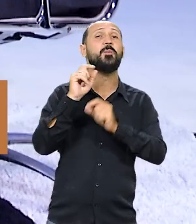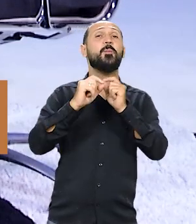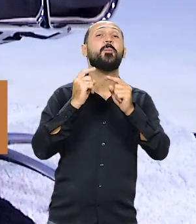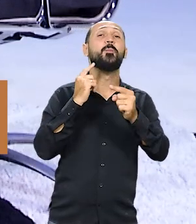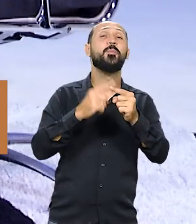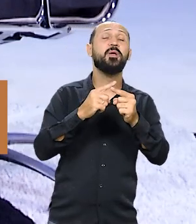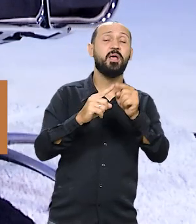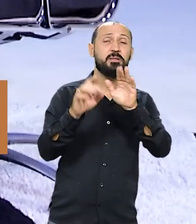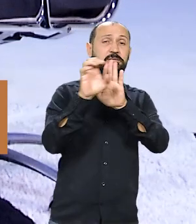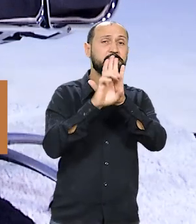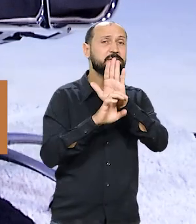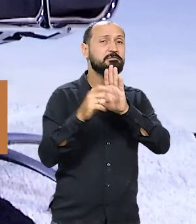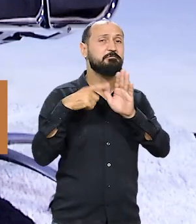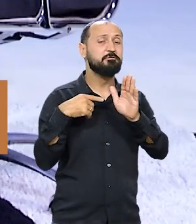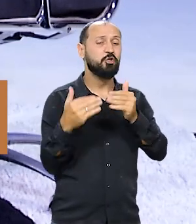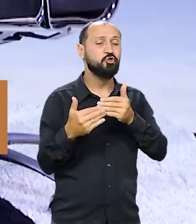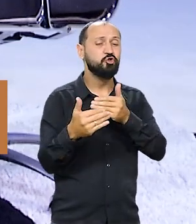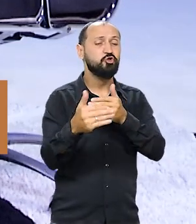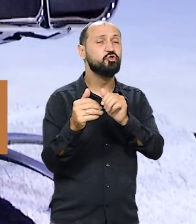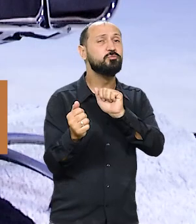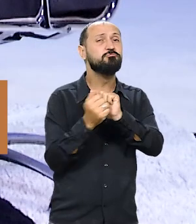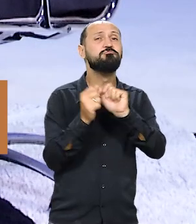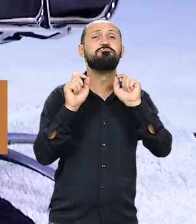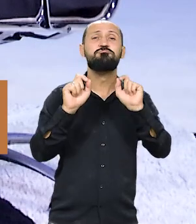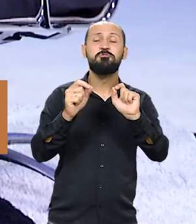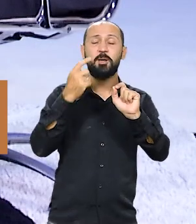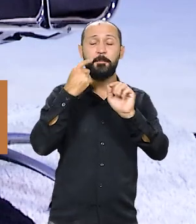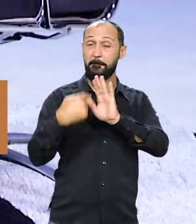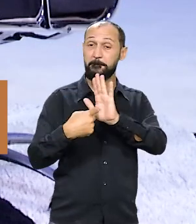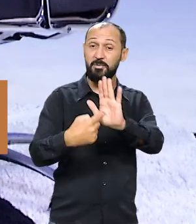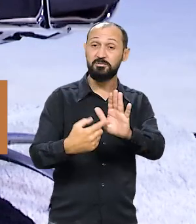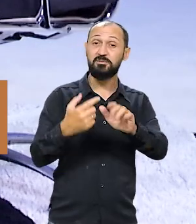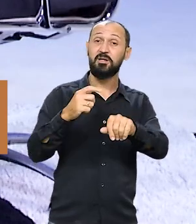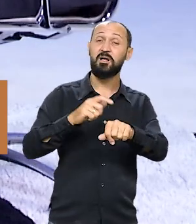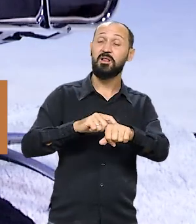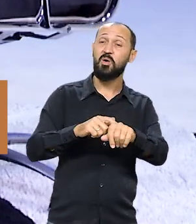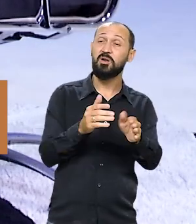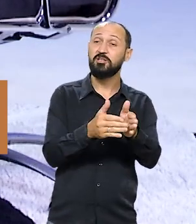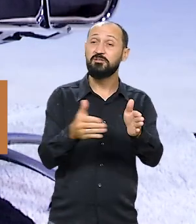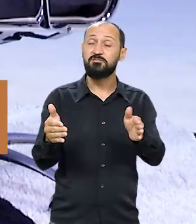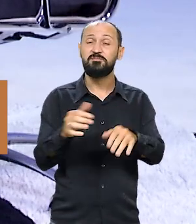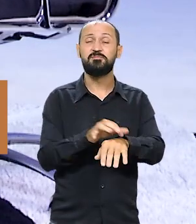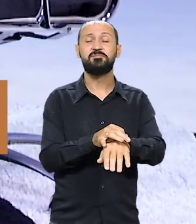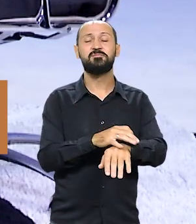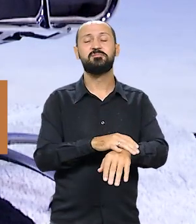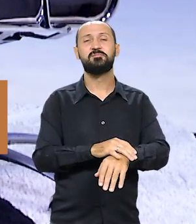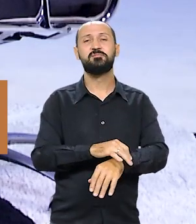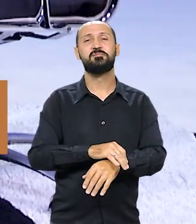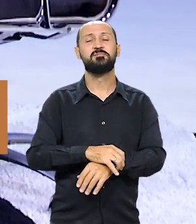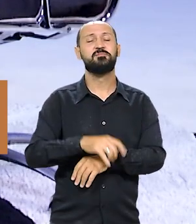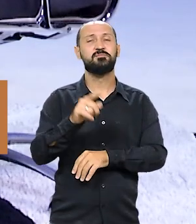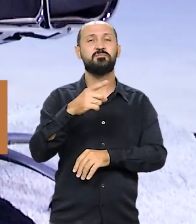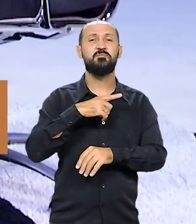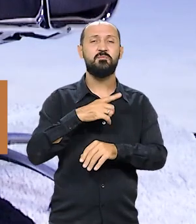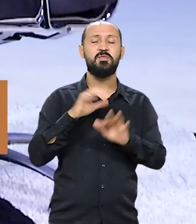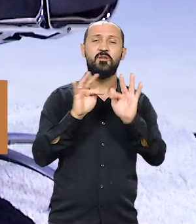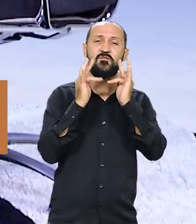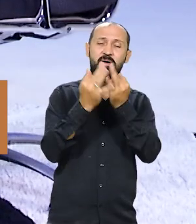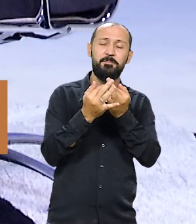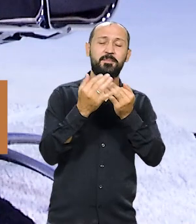quê? Porque o Estatuto ele vem justamente para fazer tudo isso. E quando isso vai... você tem